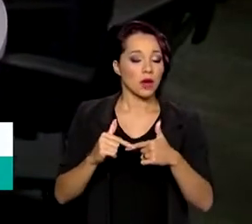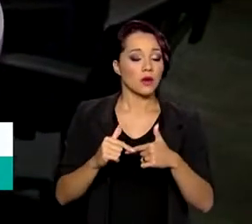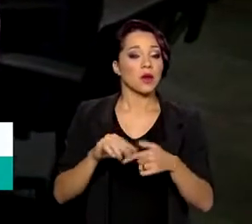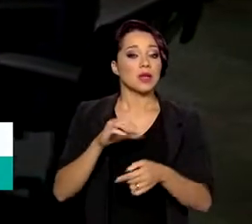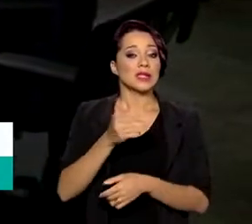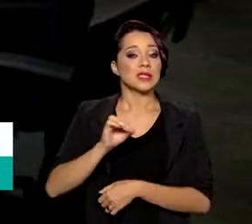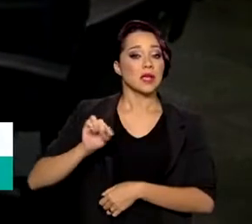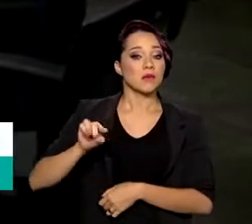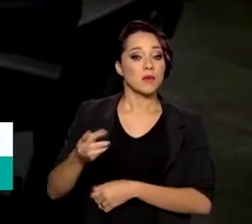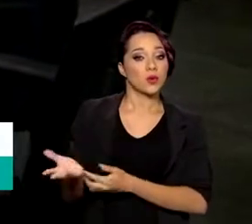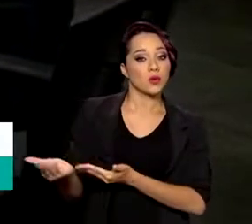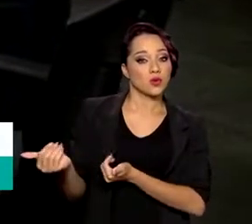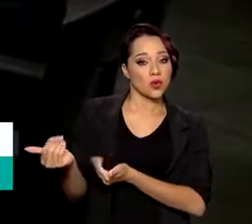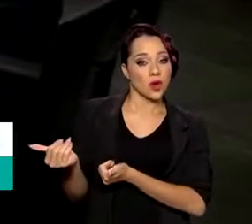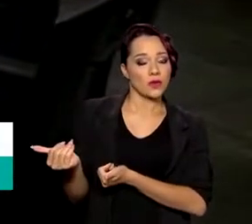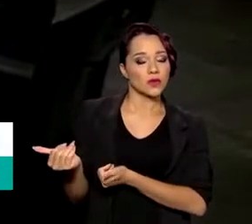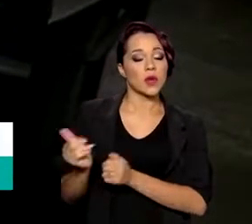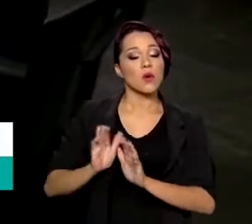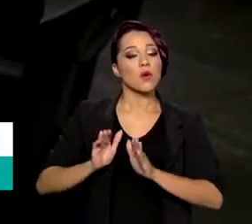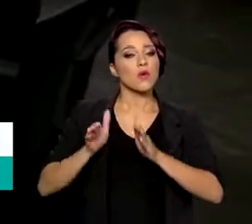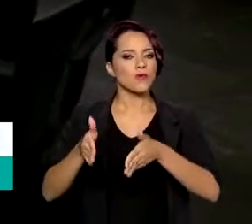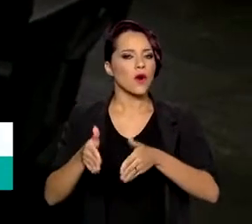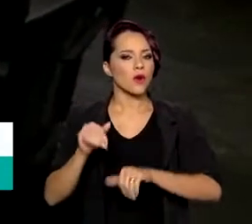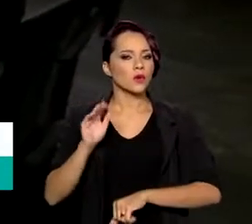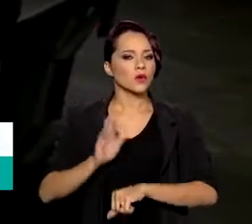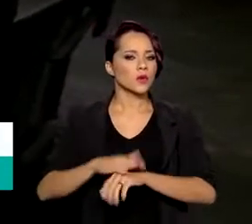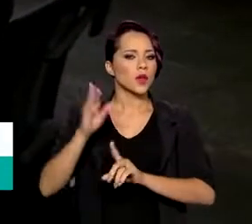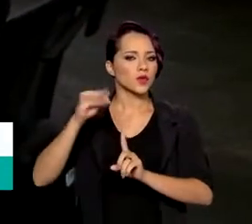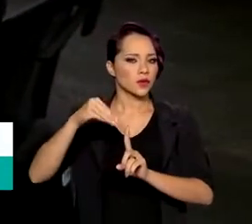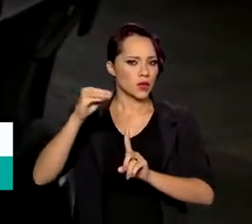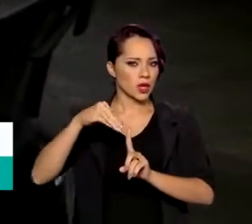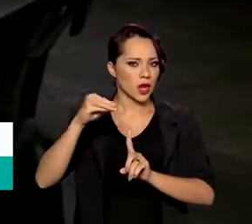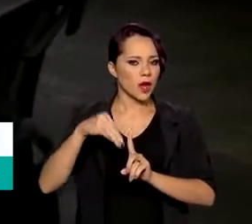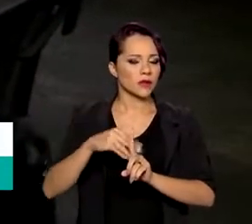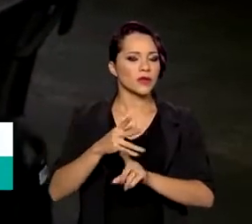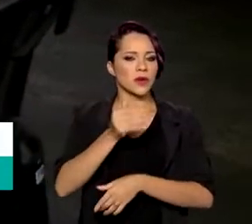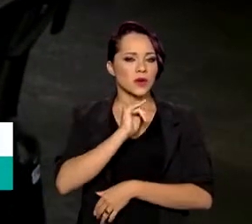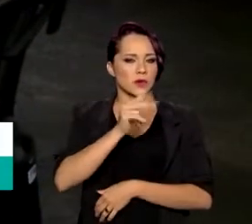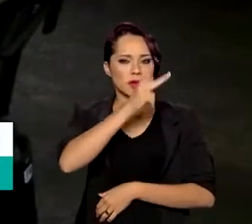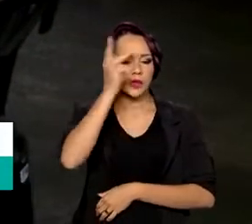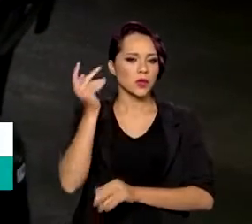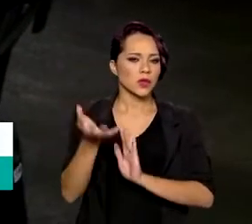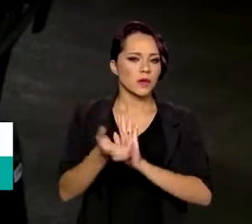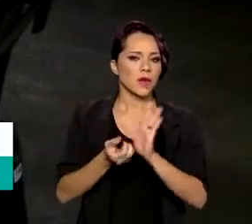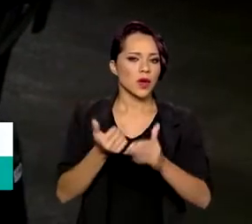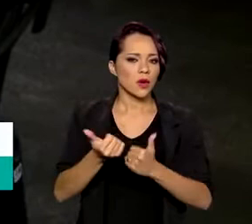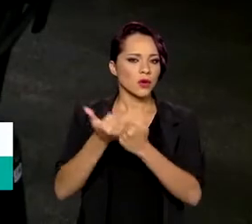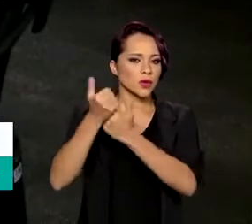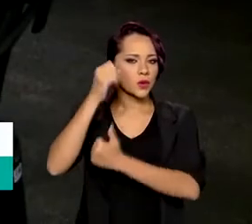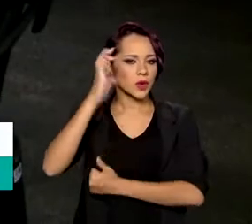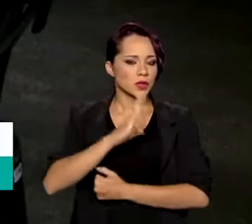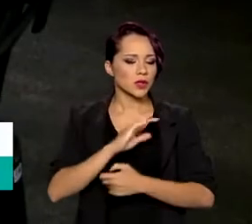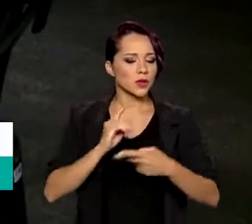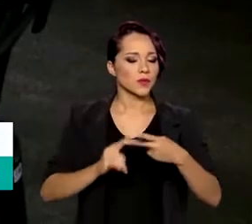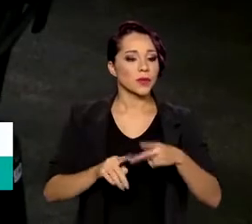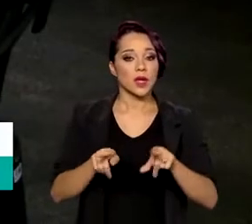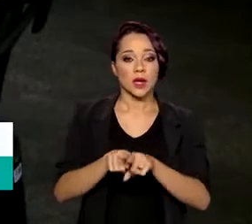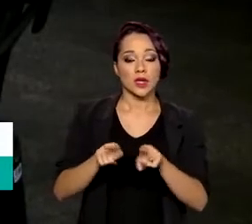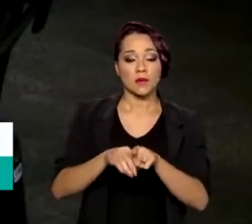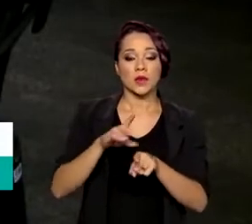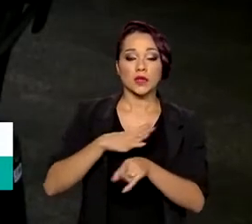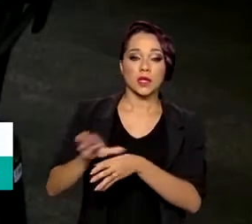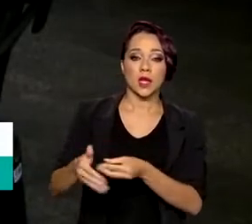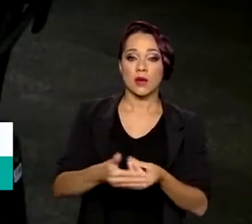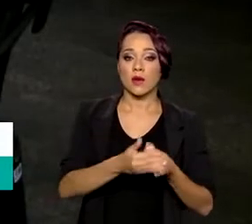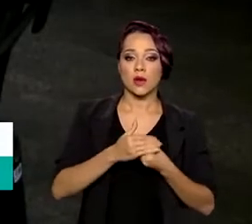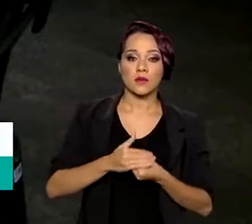100 mil jovens com foco nos mais vulneráveis, como os que recebem o Auxílio Brasil e os que estão em